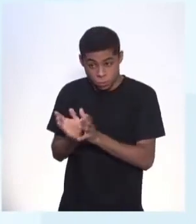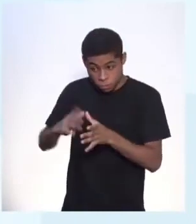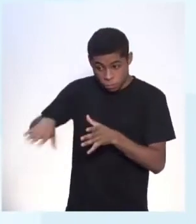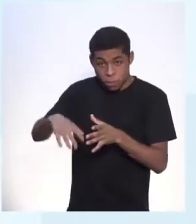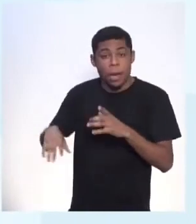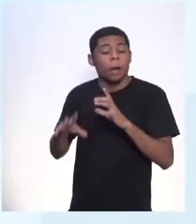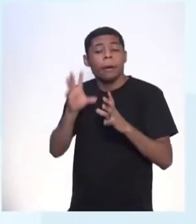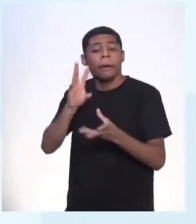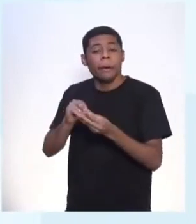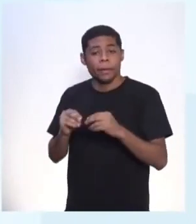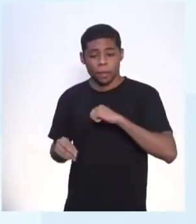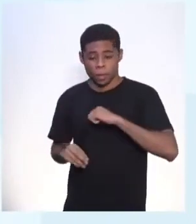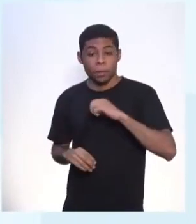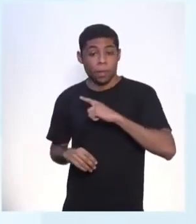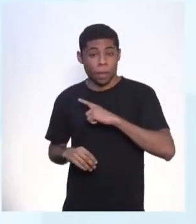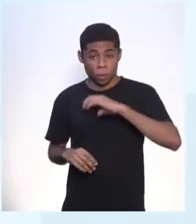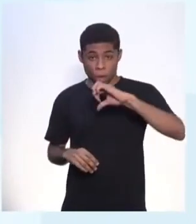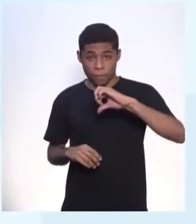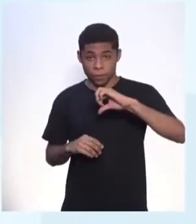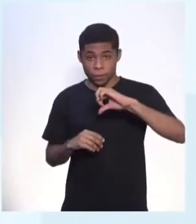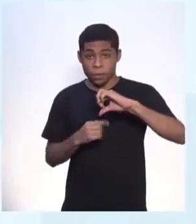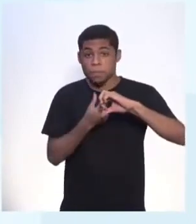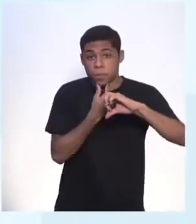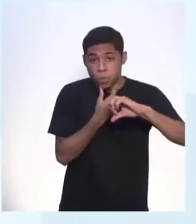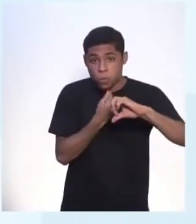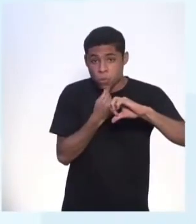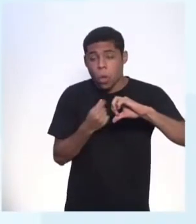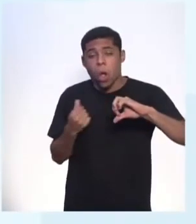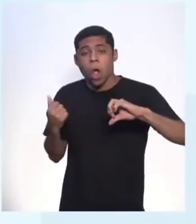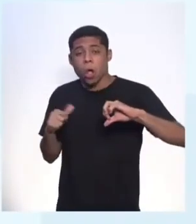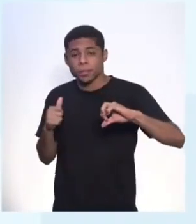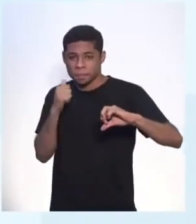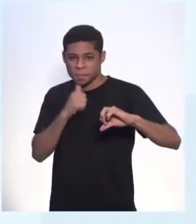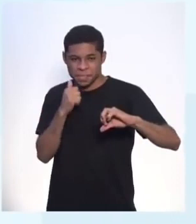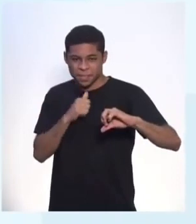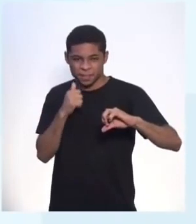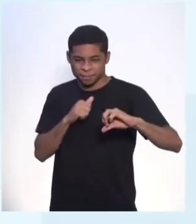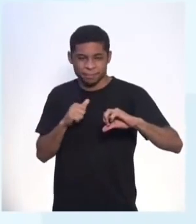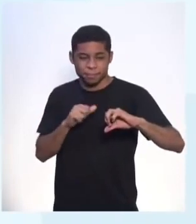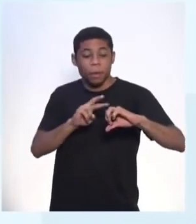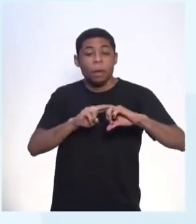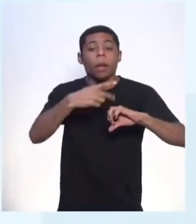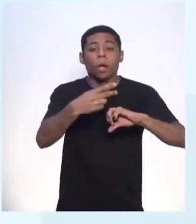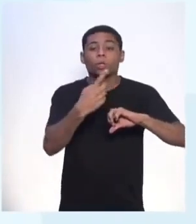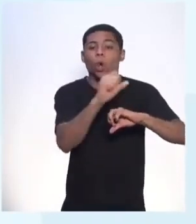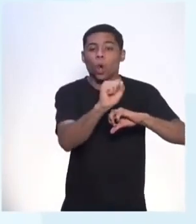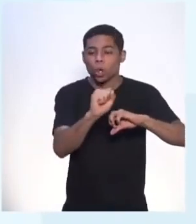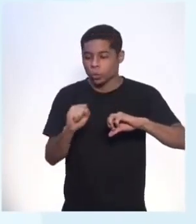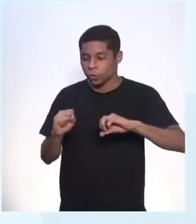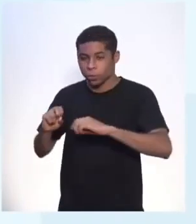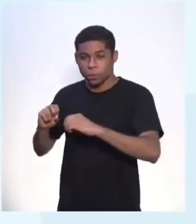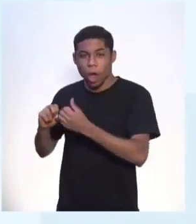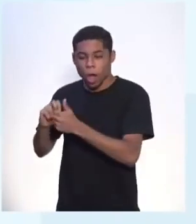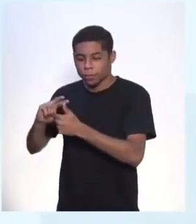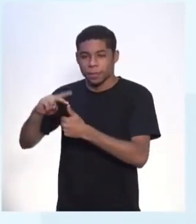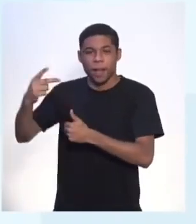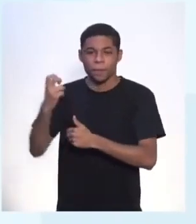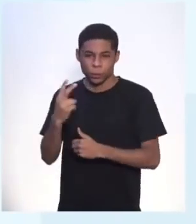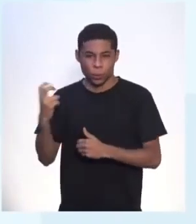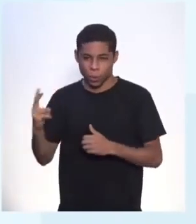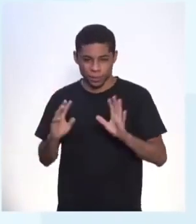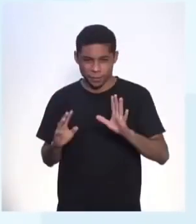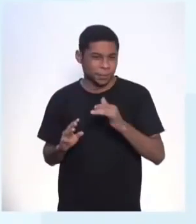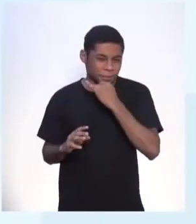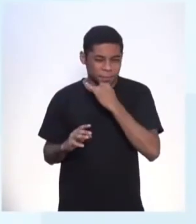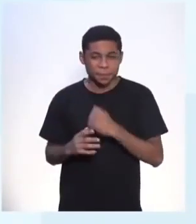9 meninos para cada 11 meninas. Tá? É isso aí, Relativamente muito bem. comum, tá? Dentro de